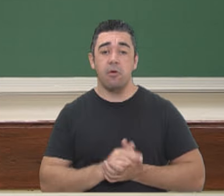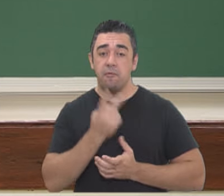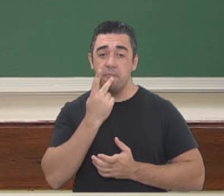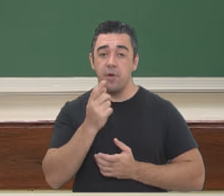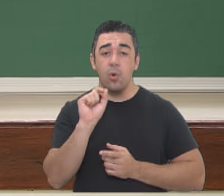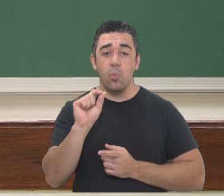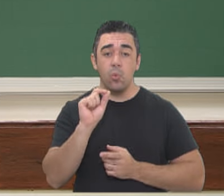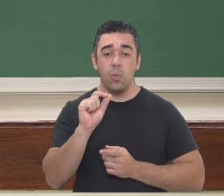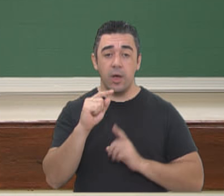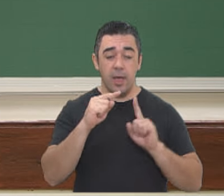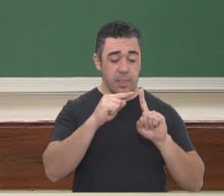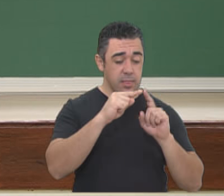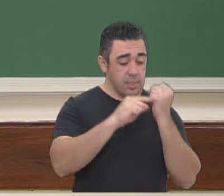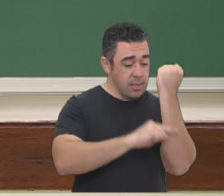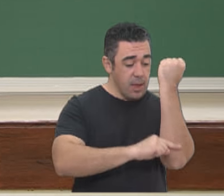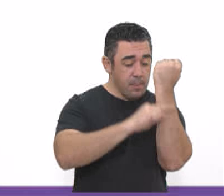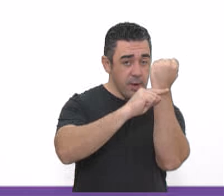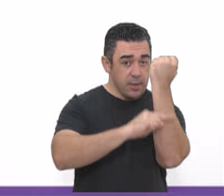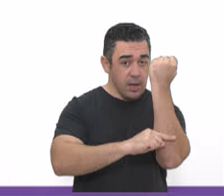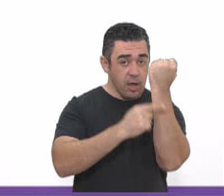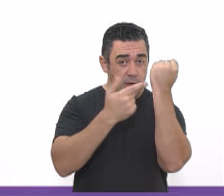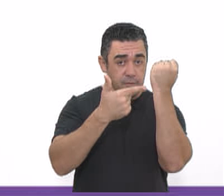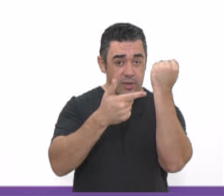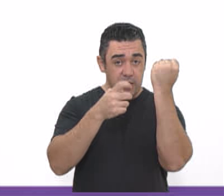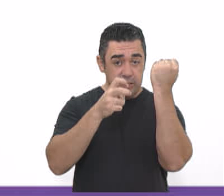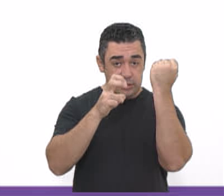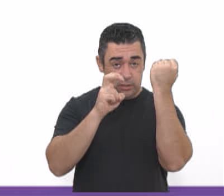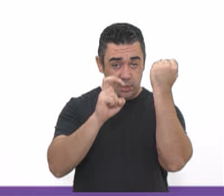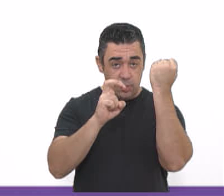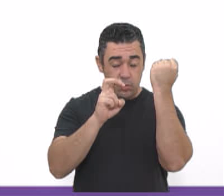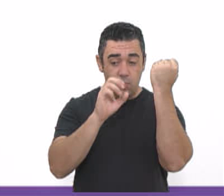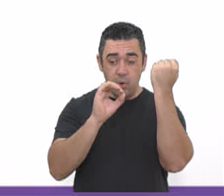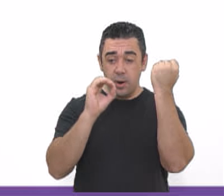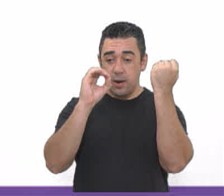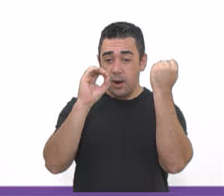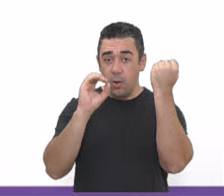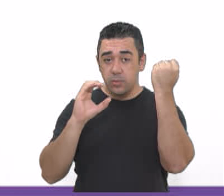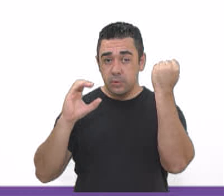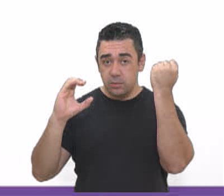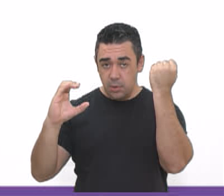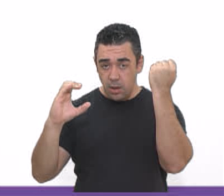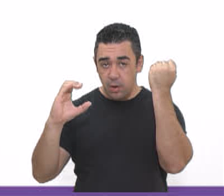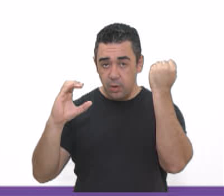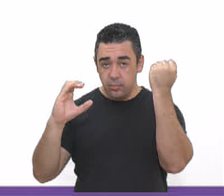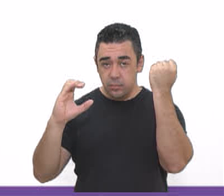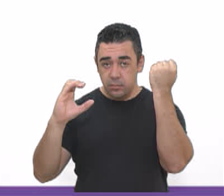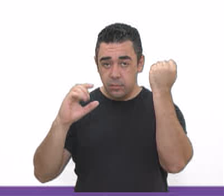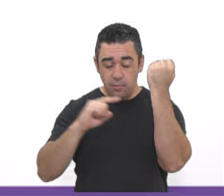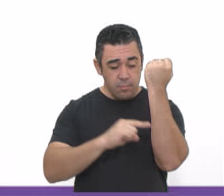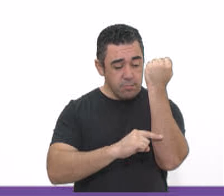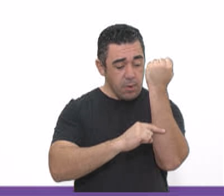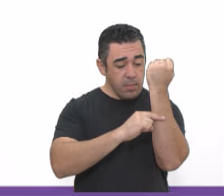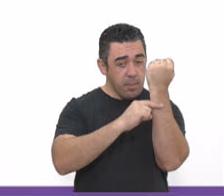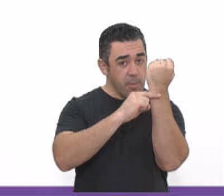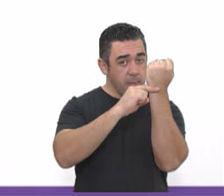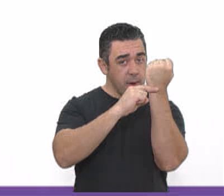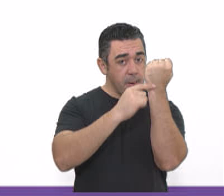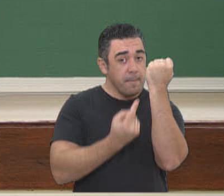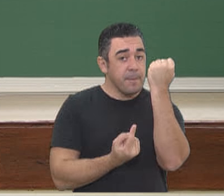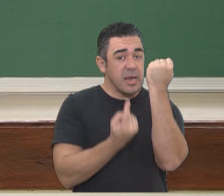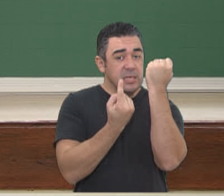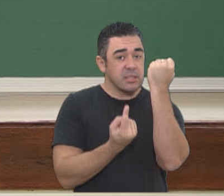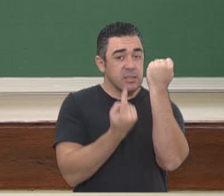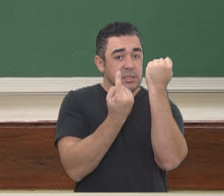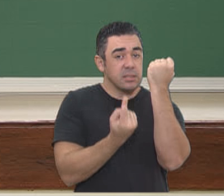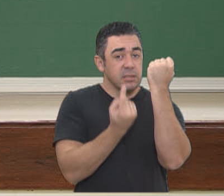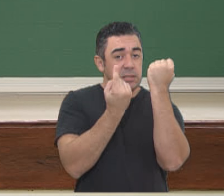de 25 graus Celsius, esse Czinho significa Celsius, acima de zero. Opa, então o